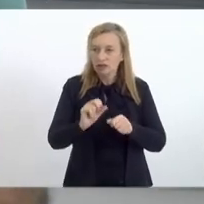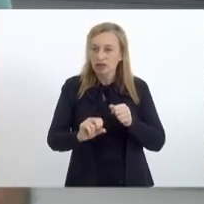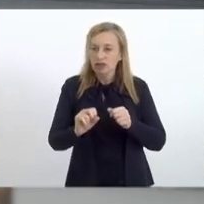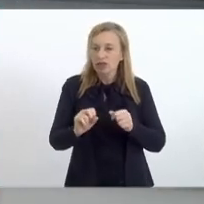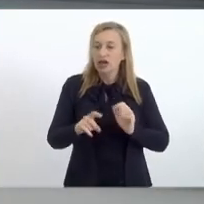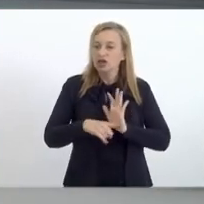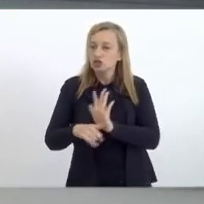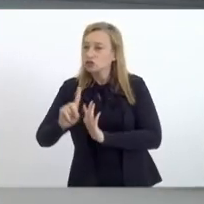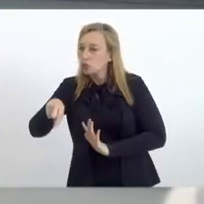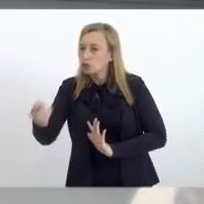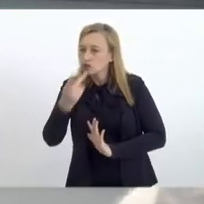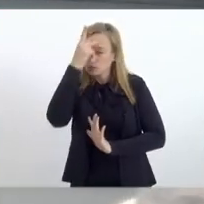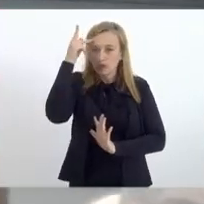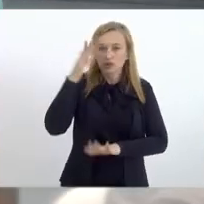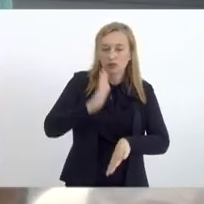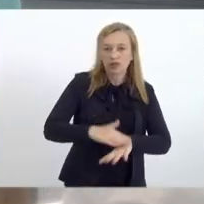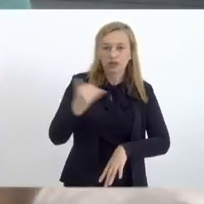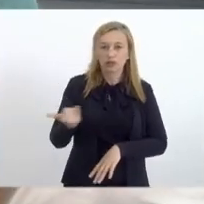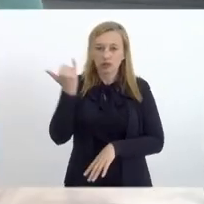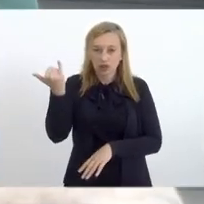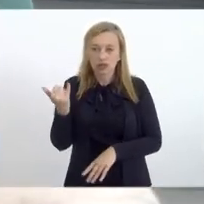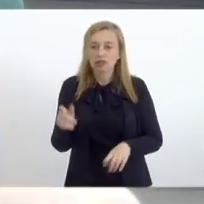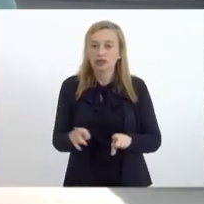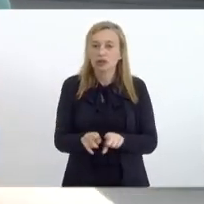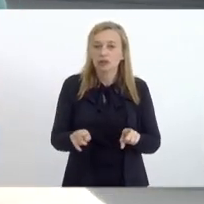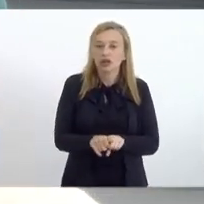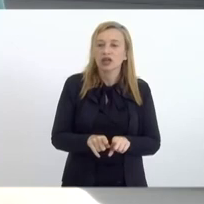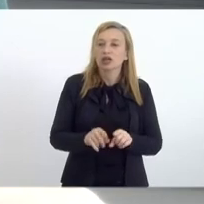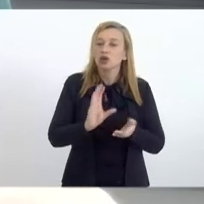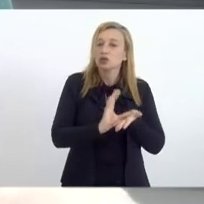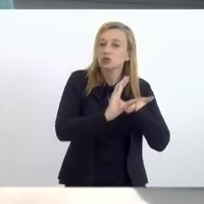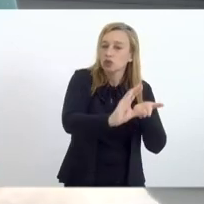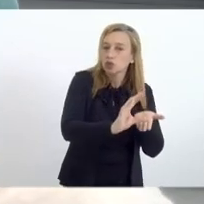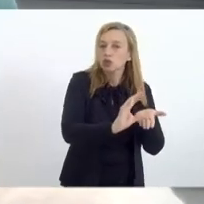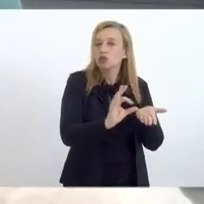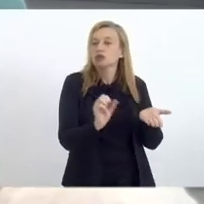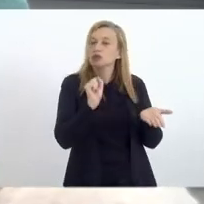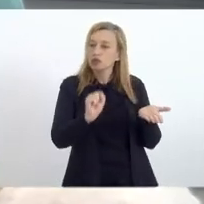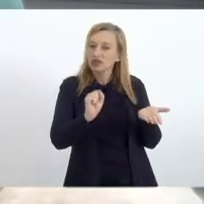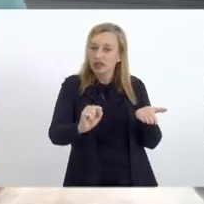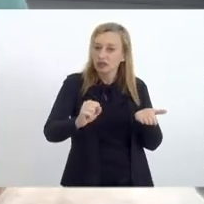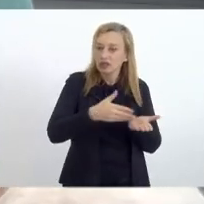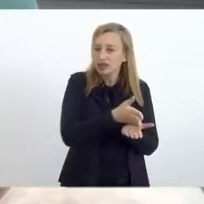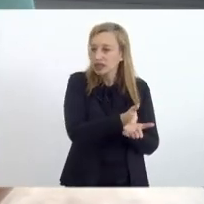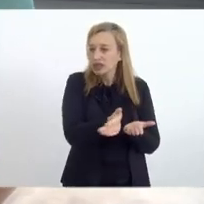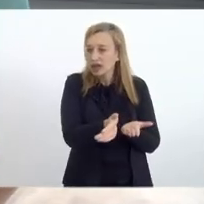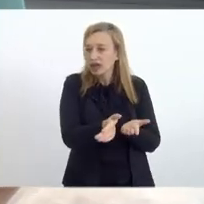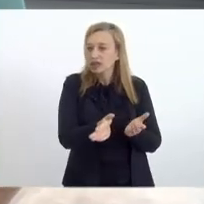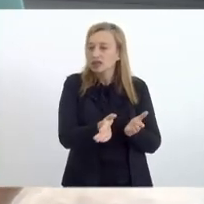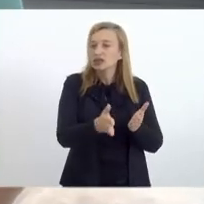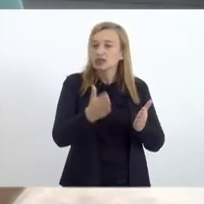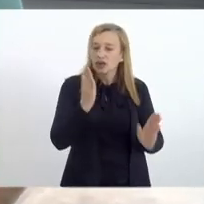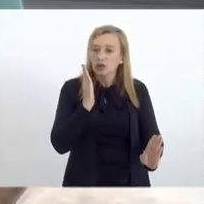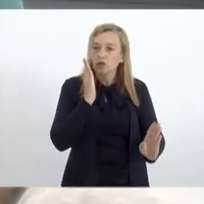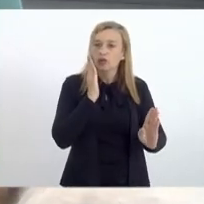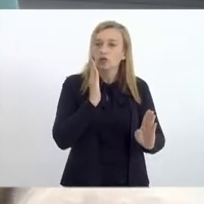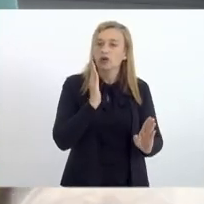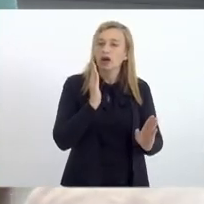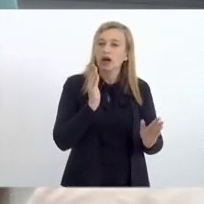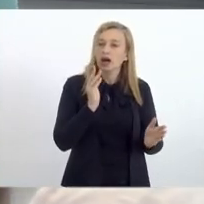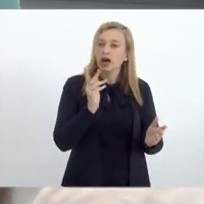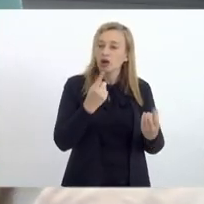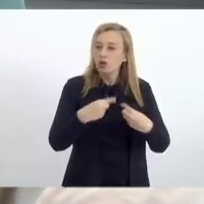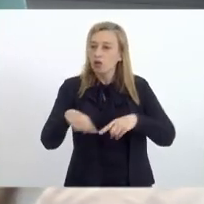outros atores ainda mais importantes, pois recursos excedentes poderão ser direcionados ao cumprimento das metas de enfrentamento à